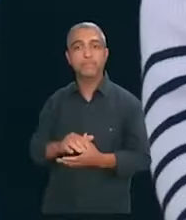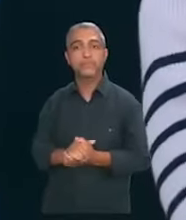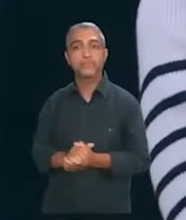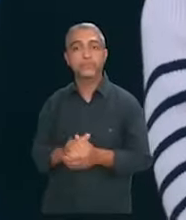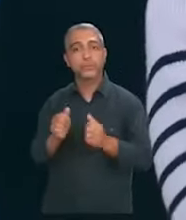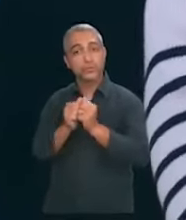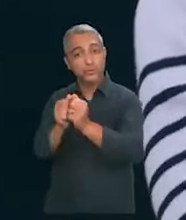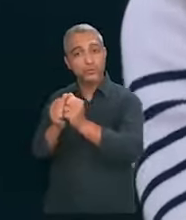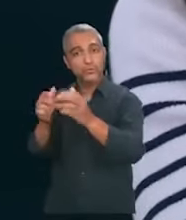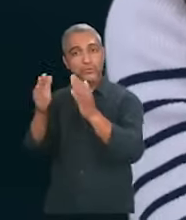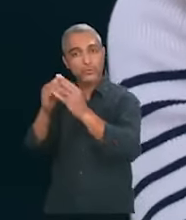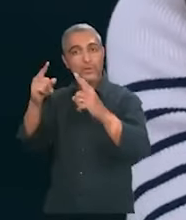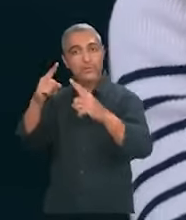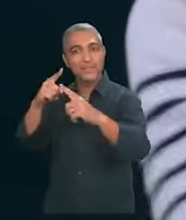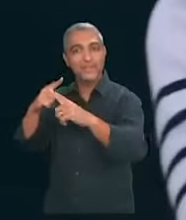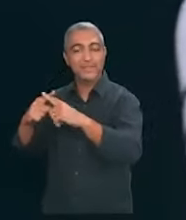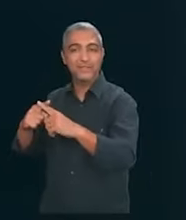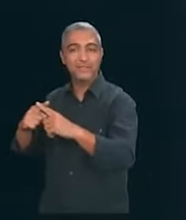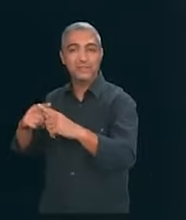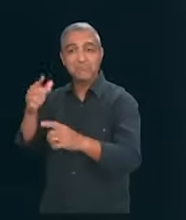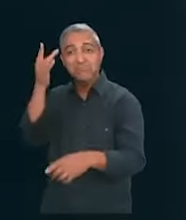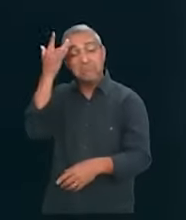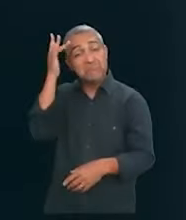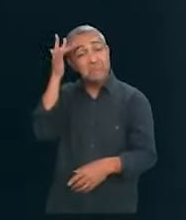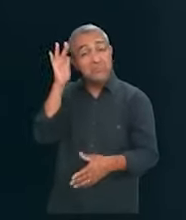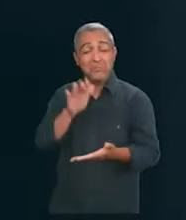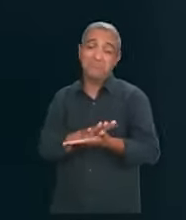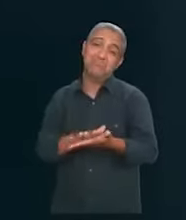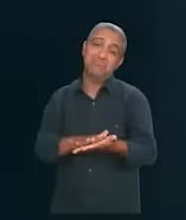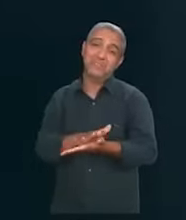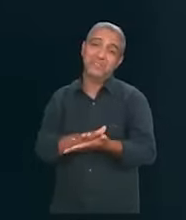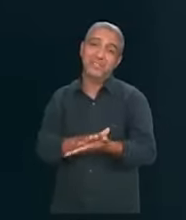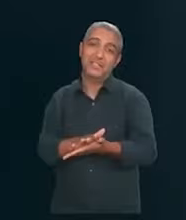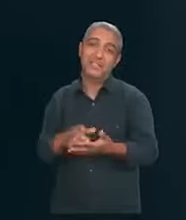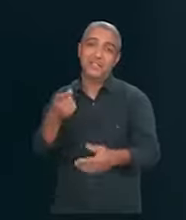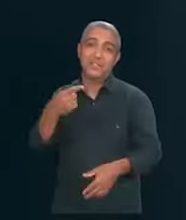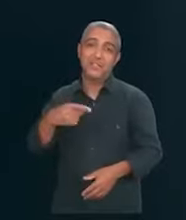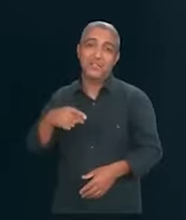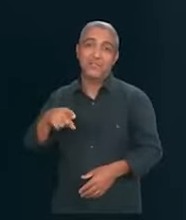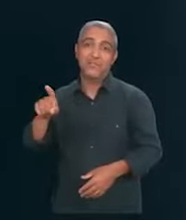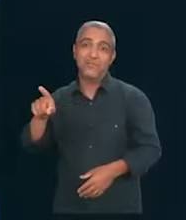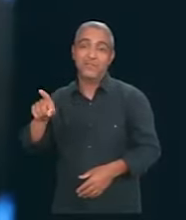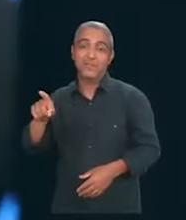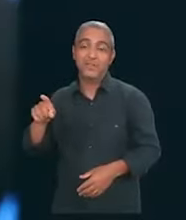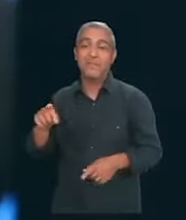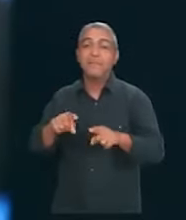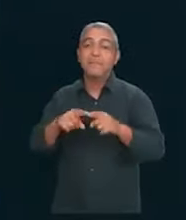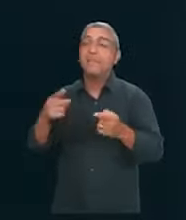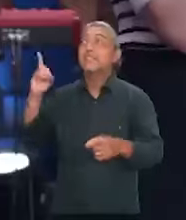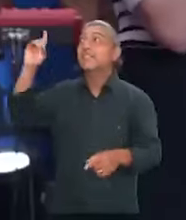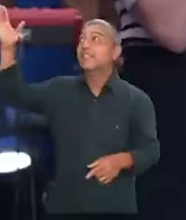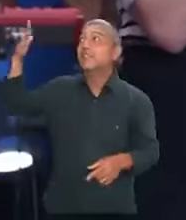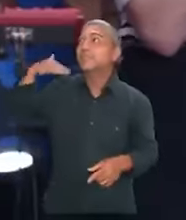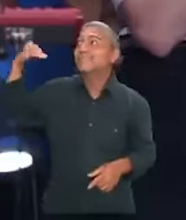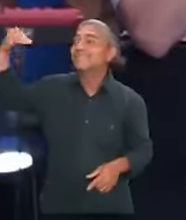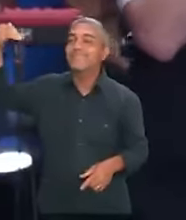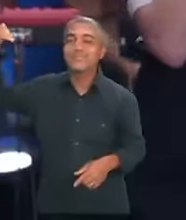eu falo que fui um pouco inocente, assim, eu fui fazer o ETED e Deus me chamou para ser missionária em tempo